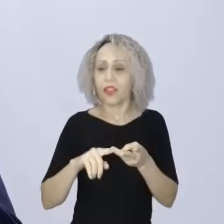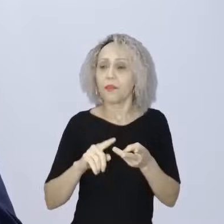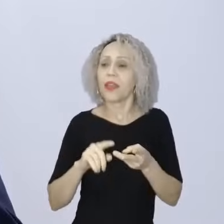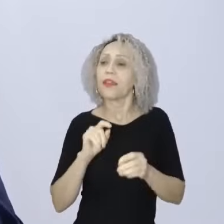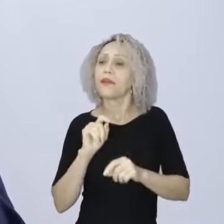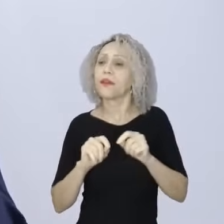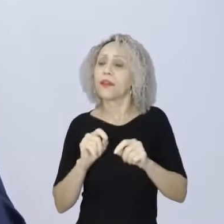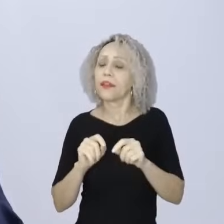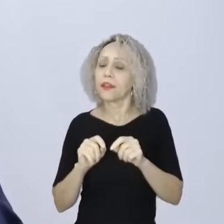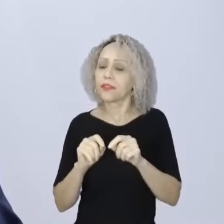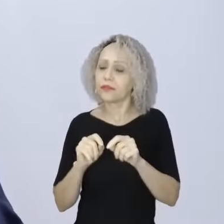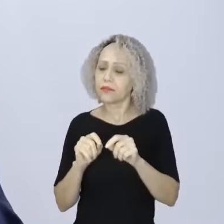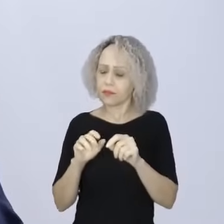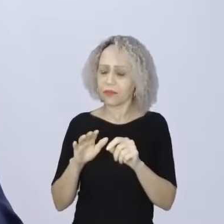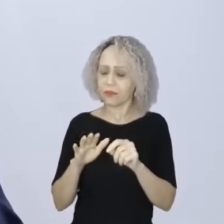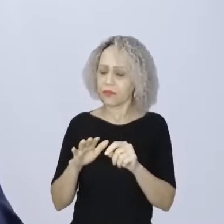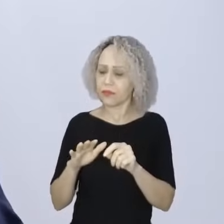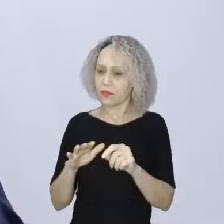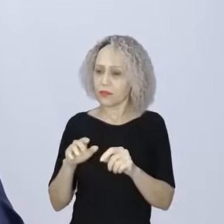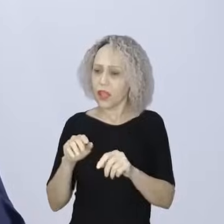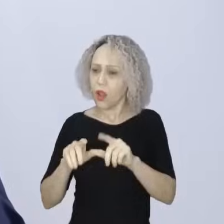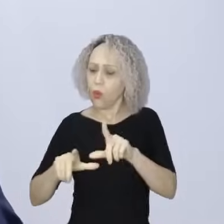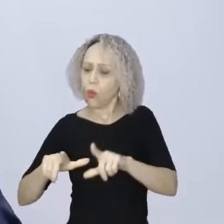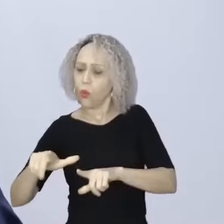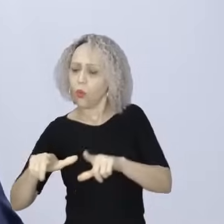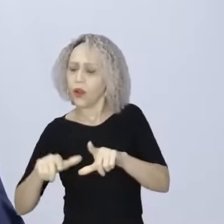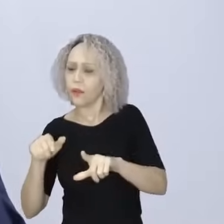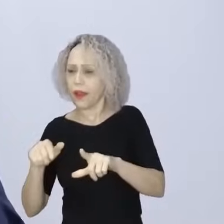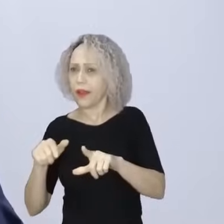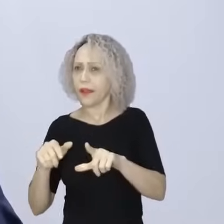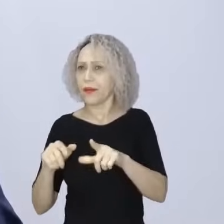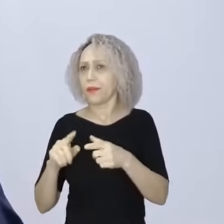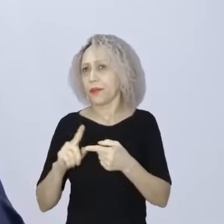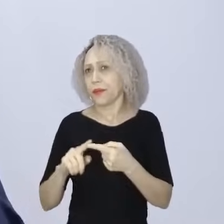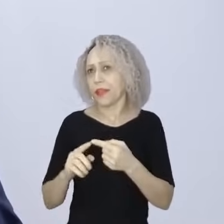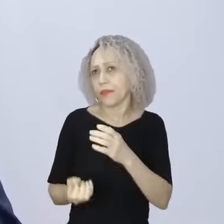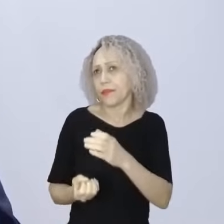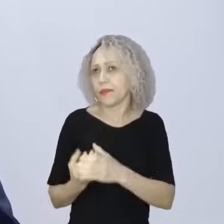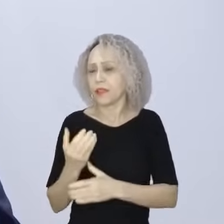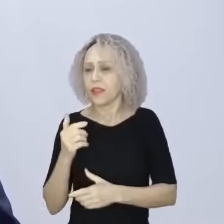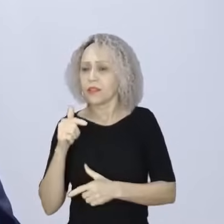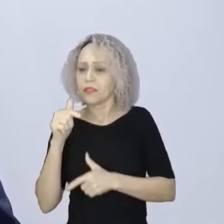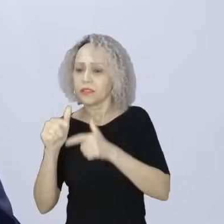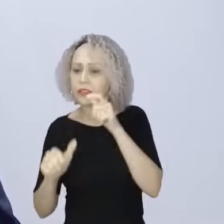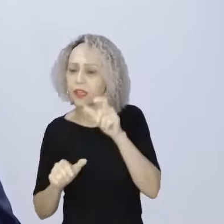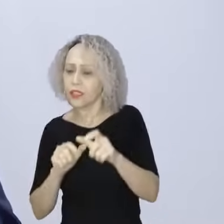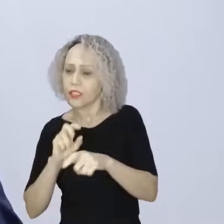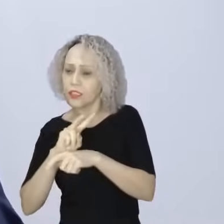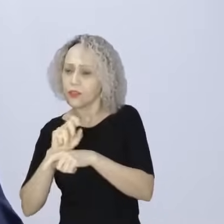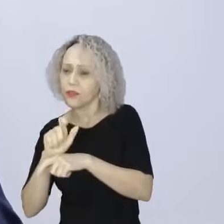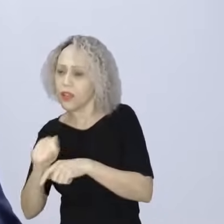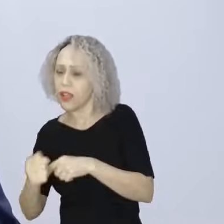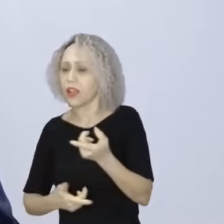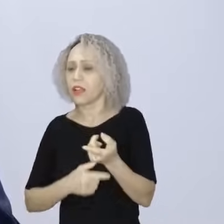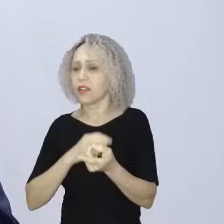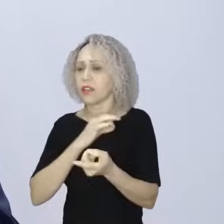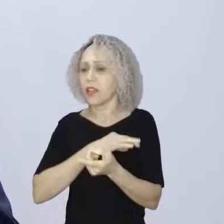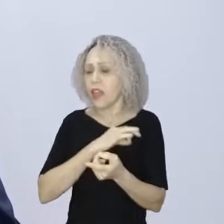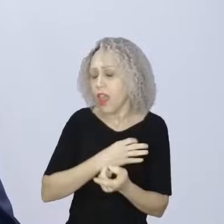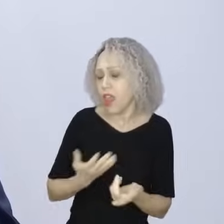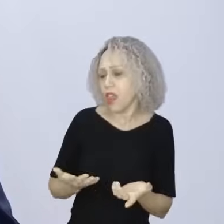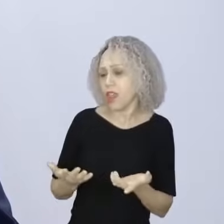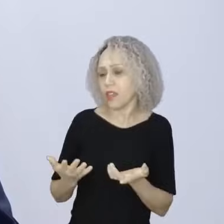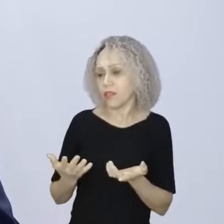foi uma das prioridades que saíram, a geração de emprego, de renda, e de enfrentar esse problema